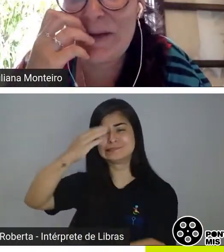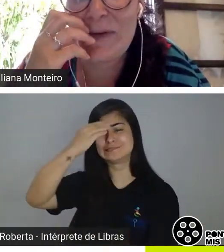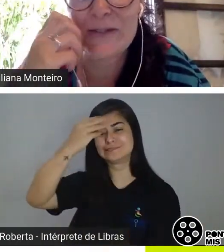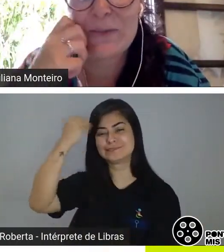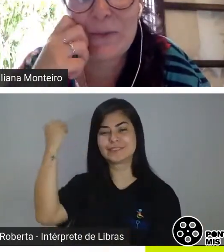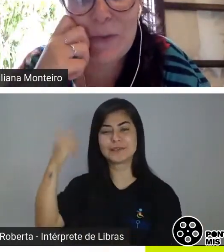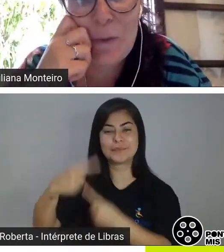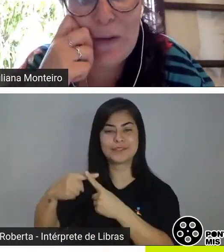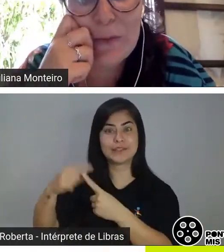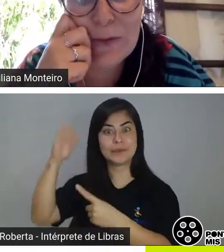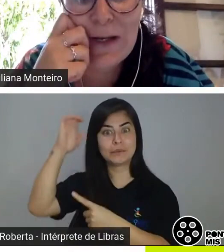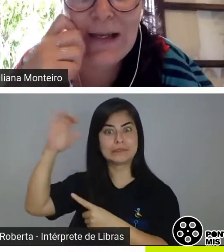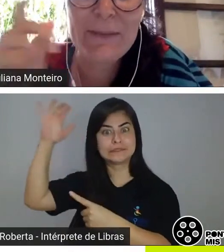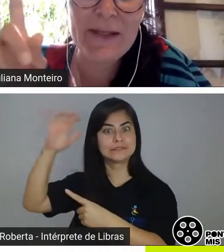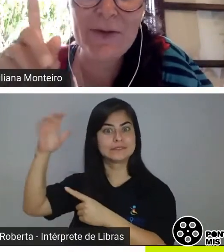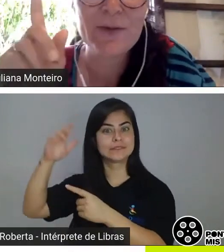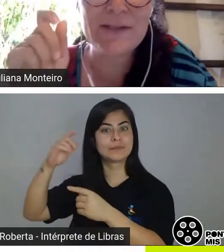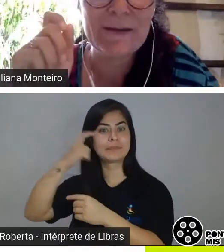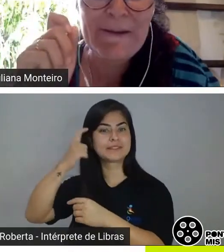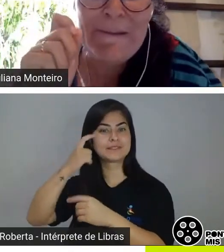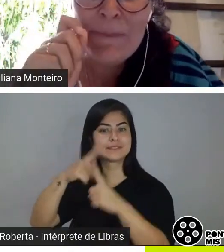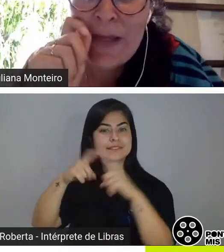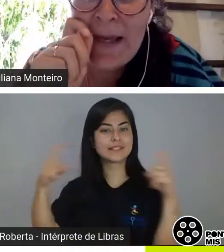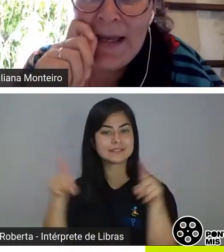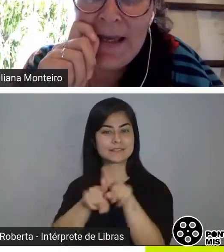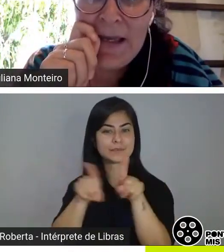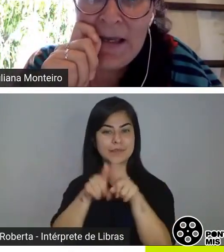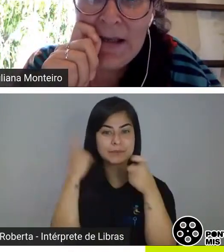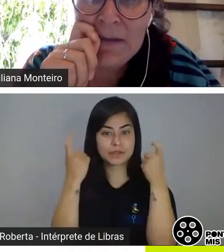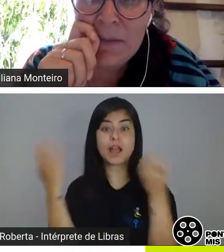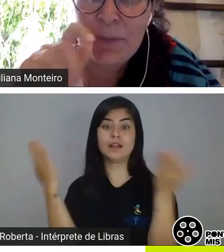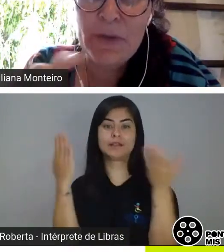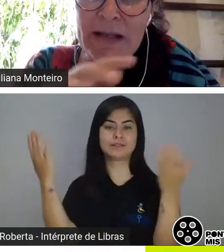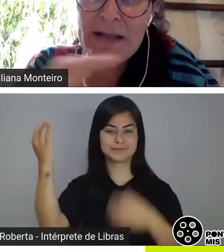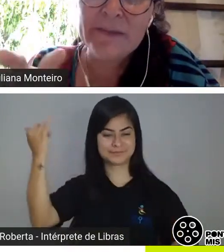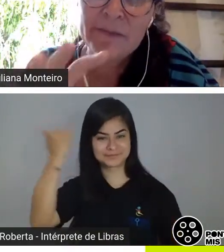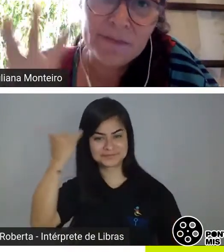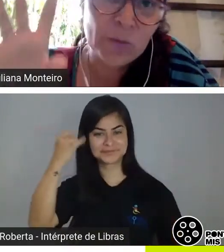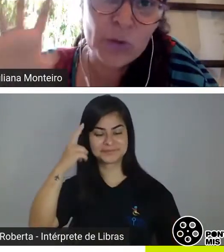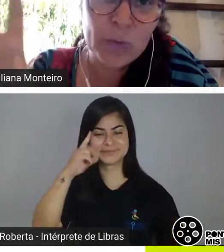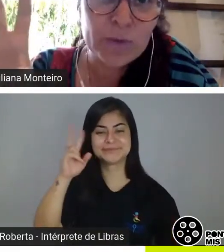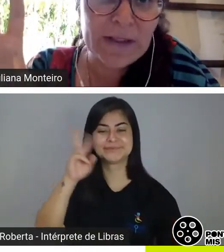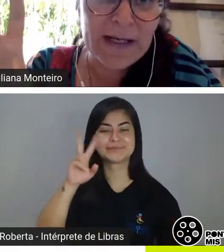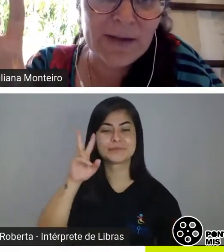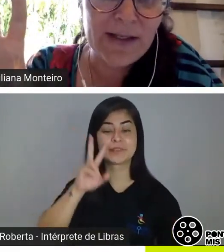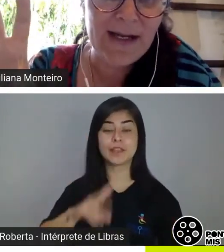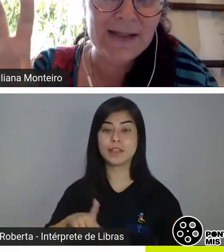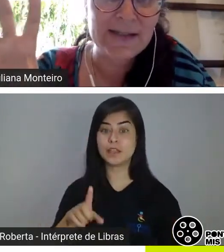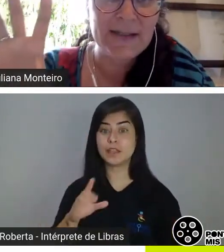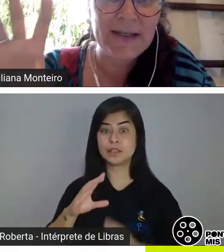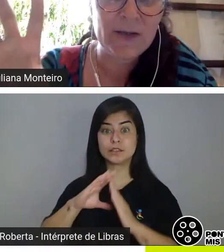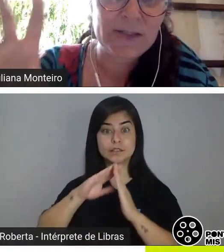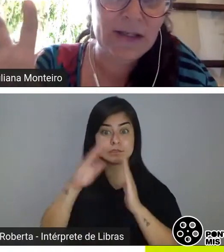pensando, porque eu fiquei com essa coisa da ciência, que também é uma coisa que me preocupa muito. Ah, lembrei.